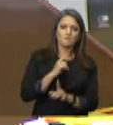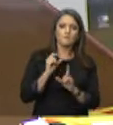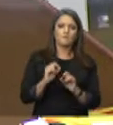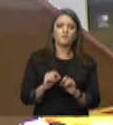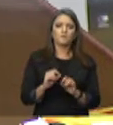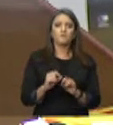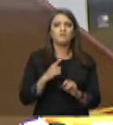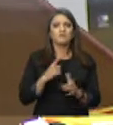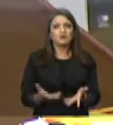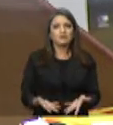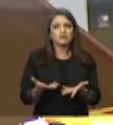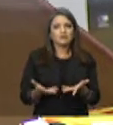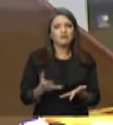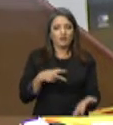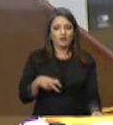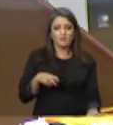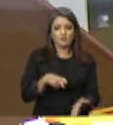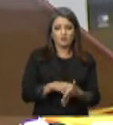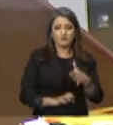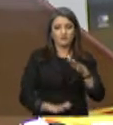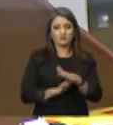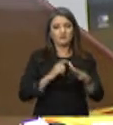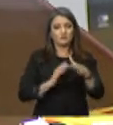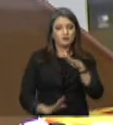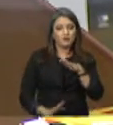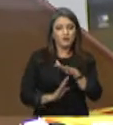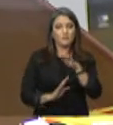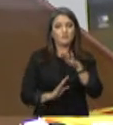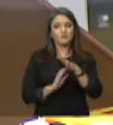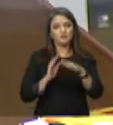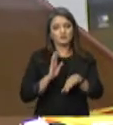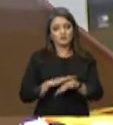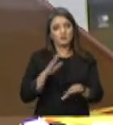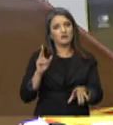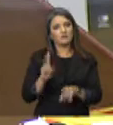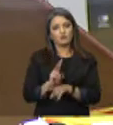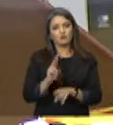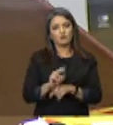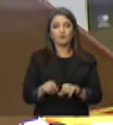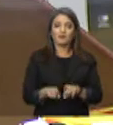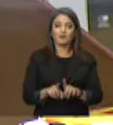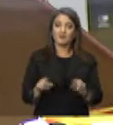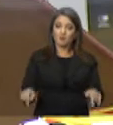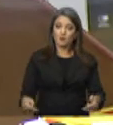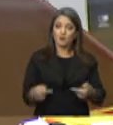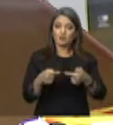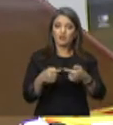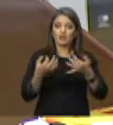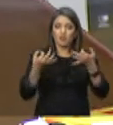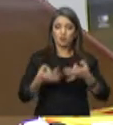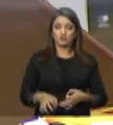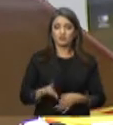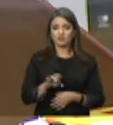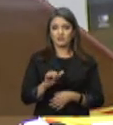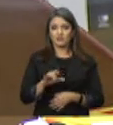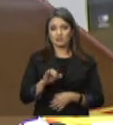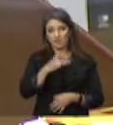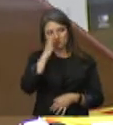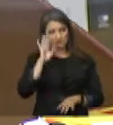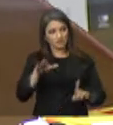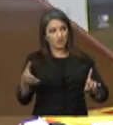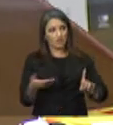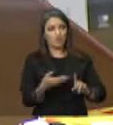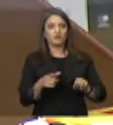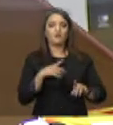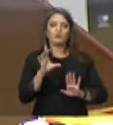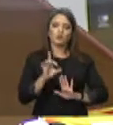abrandar o poder de punir do Estado em ponto de limitações materiais e temporais mais compatíveis com a dignidade dos acusados e